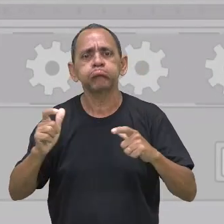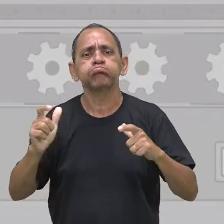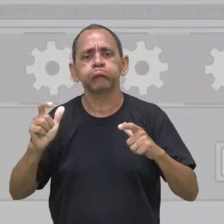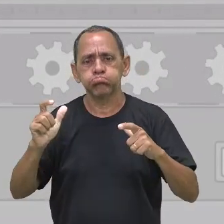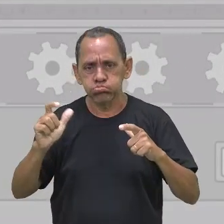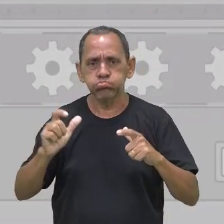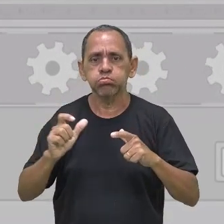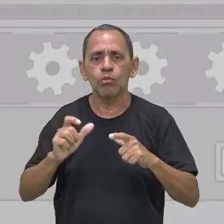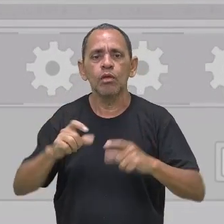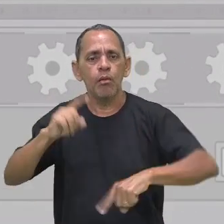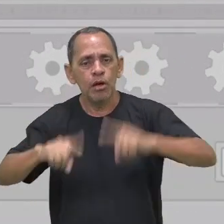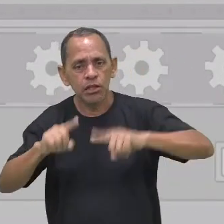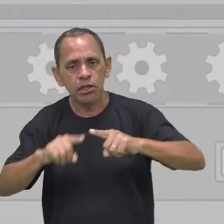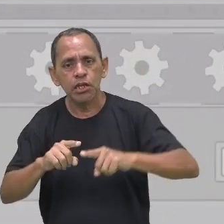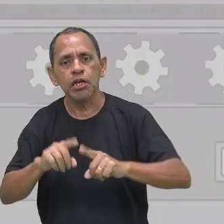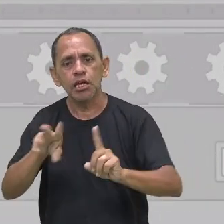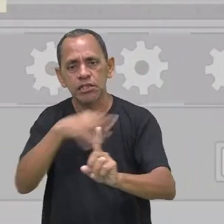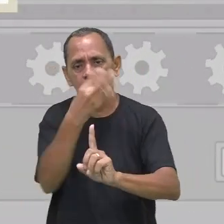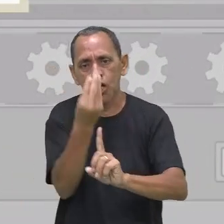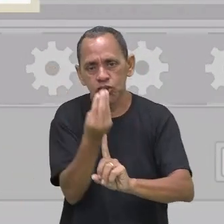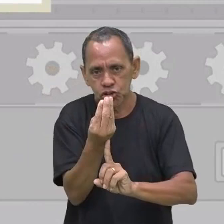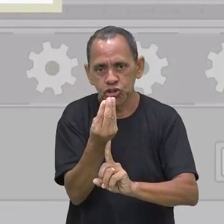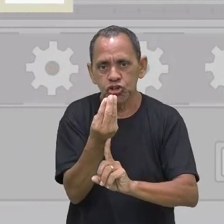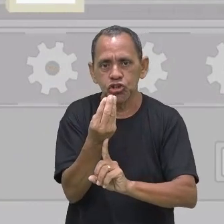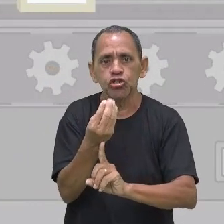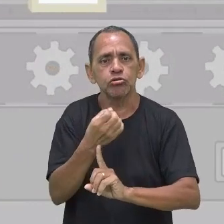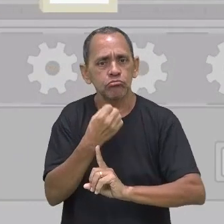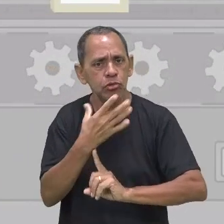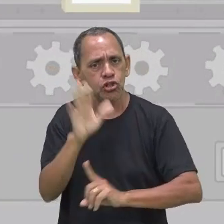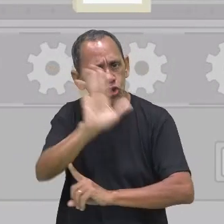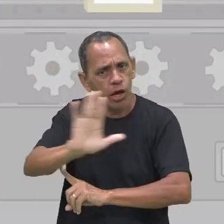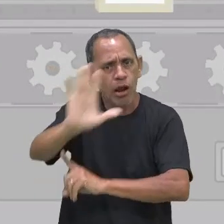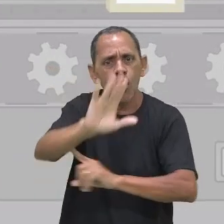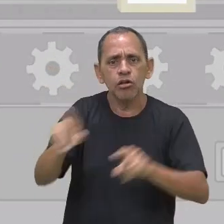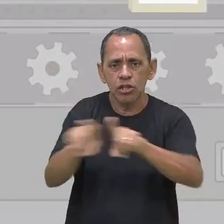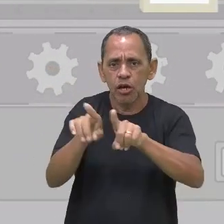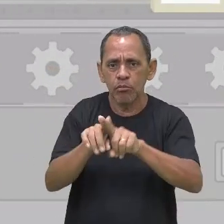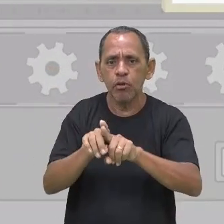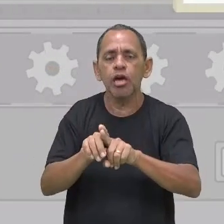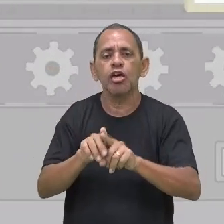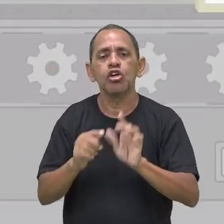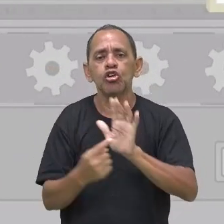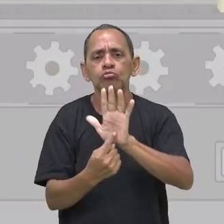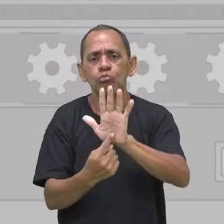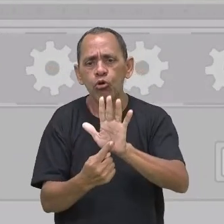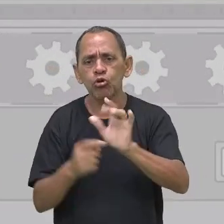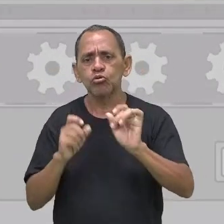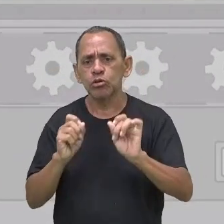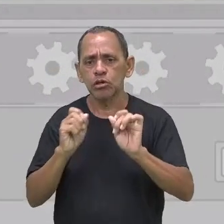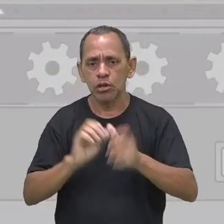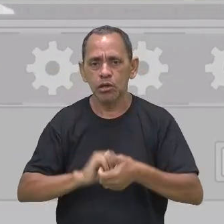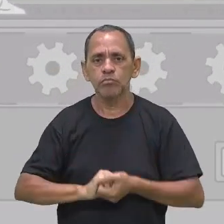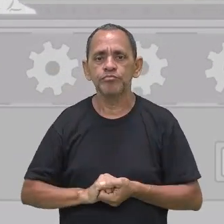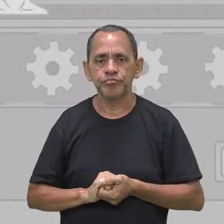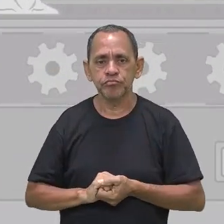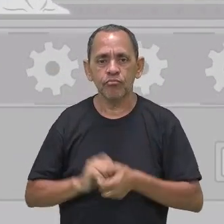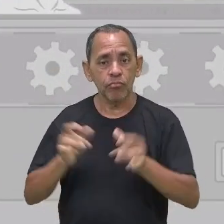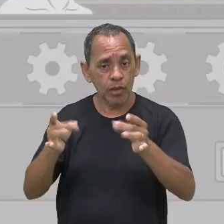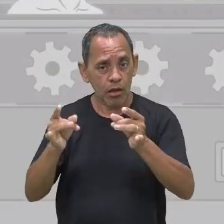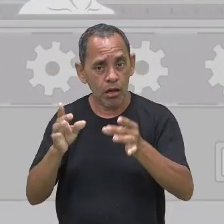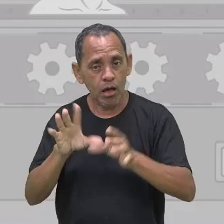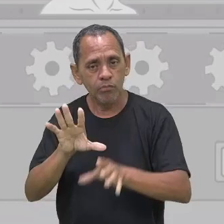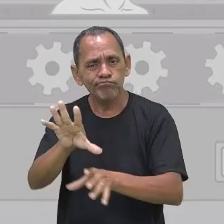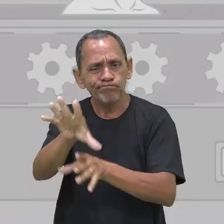em geral. Traduzindo, nós podemos dizer que a indústria cultural é uma maneira de se